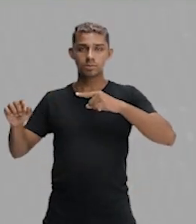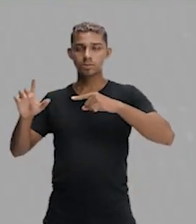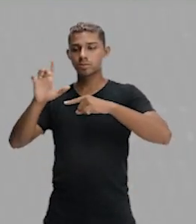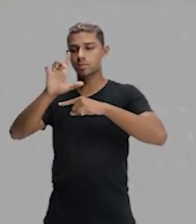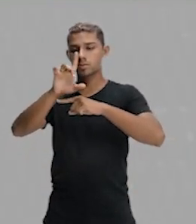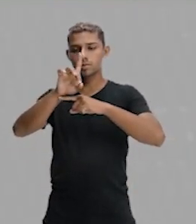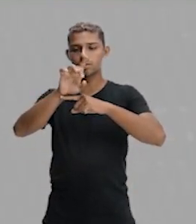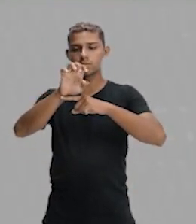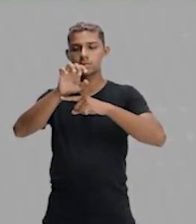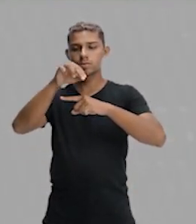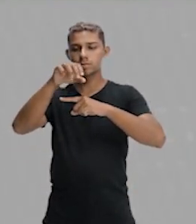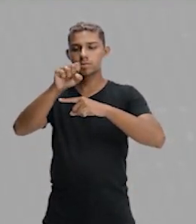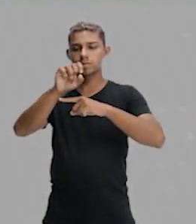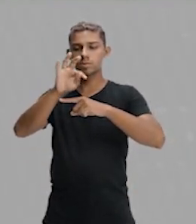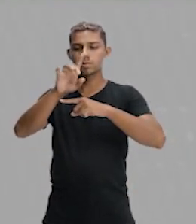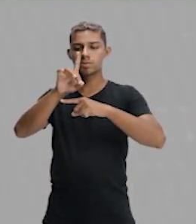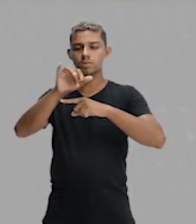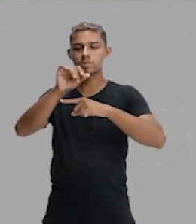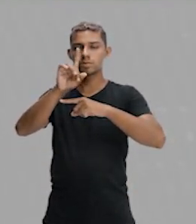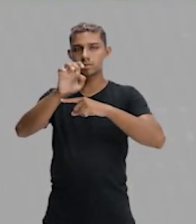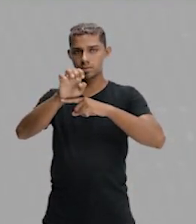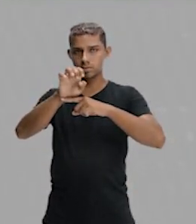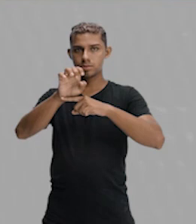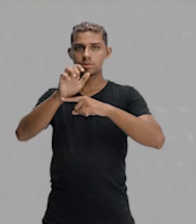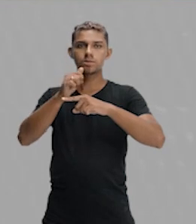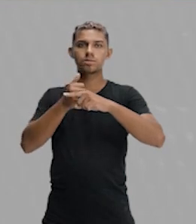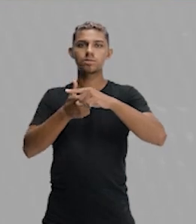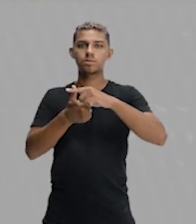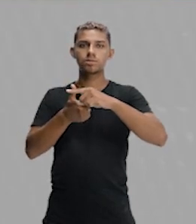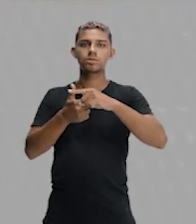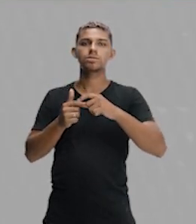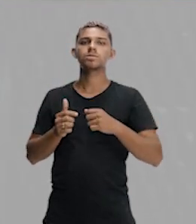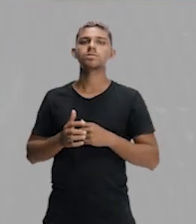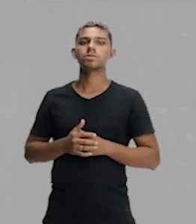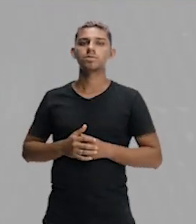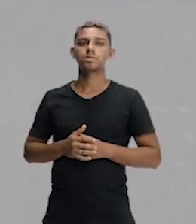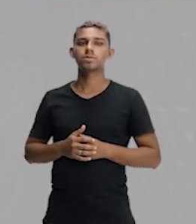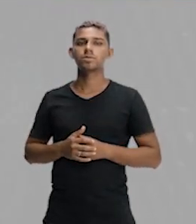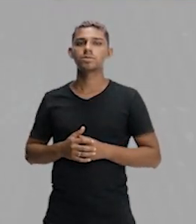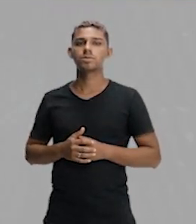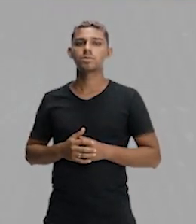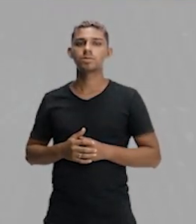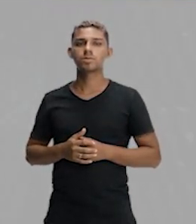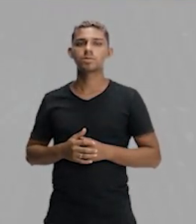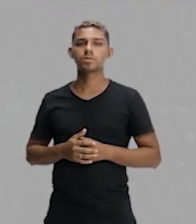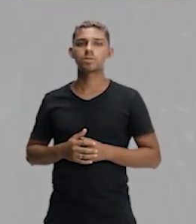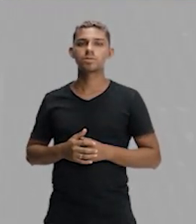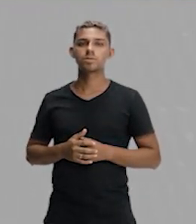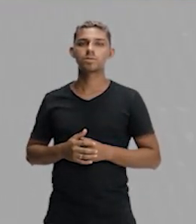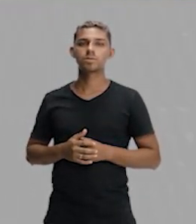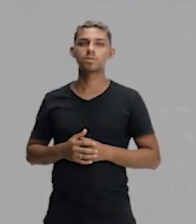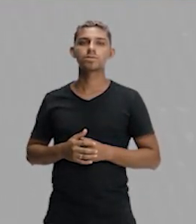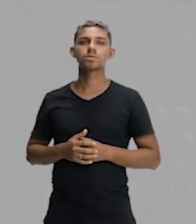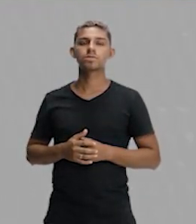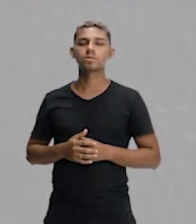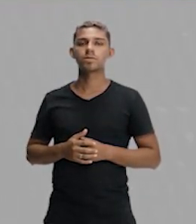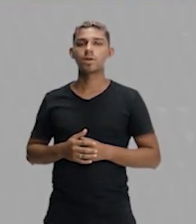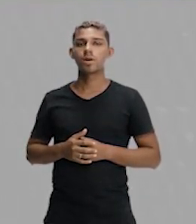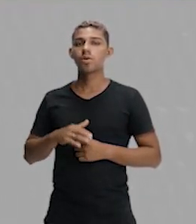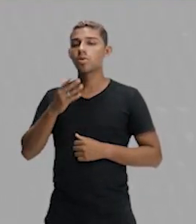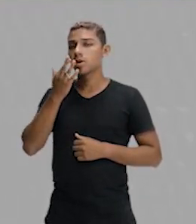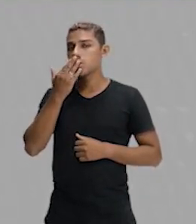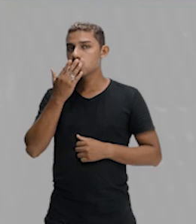podemos considerar aqui o primeiro. Né? O primeiro. Para facilitar, eu vou colocar nas cores que estão lá. Vai ficar mais